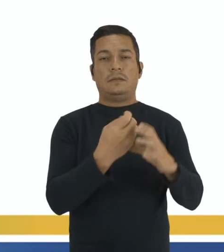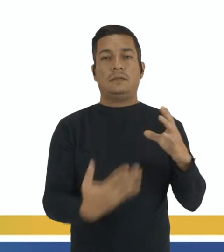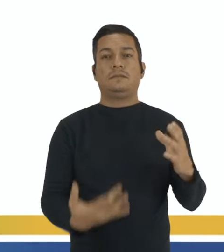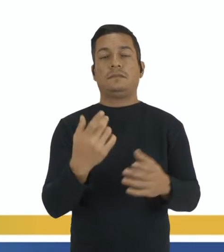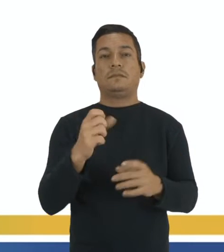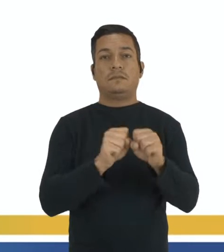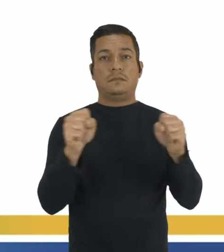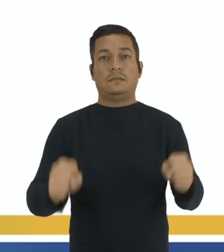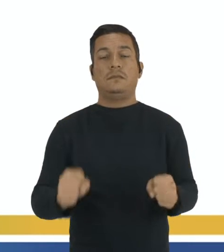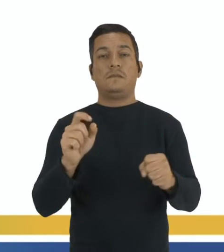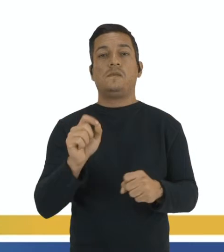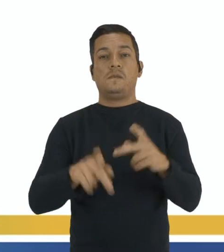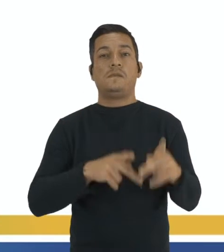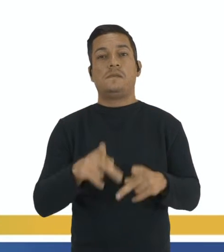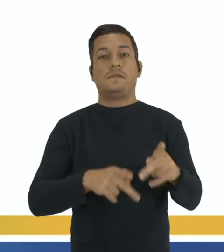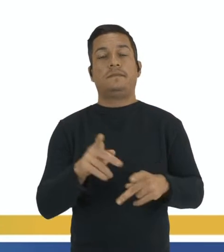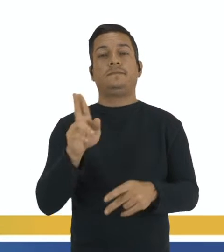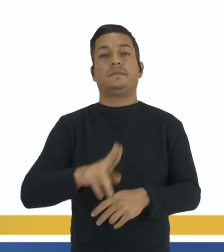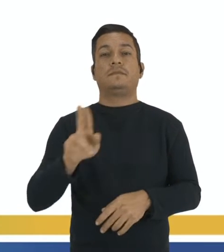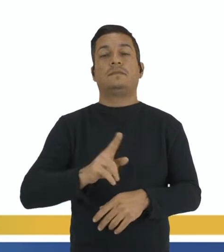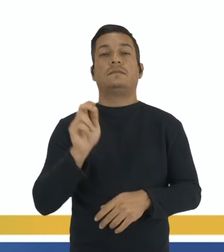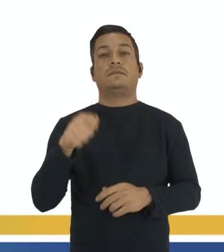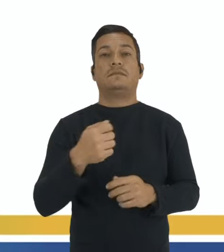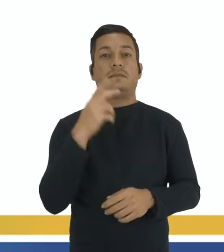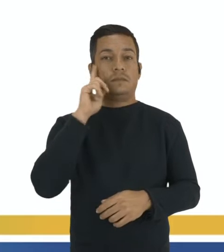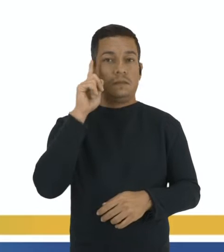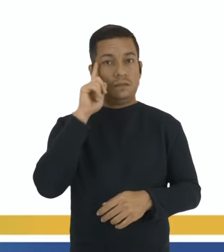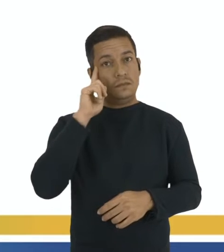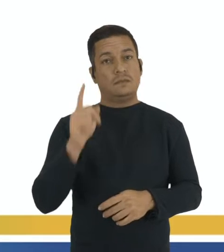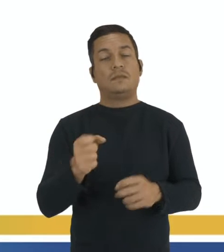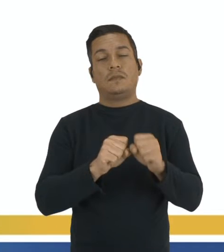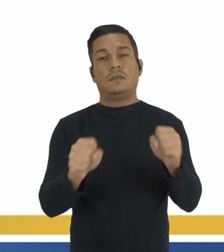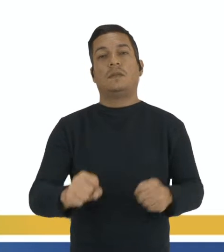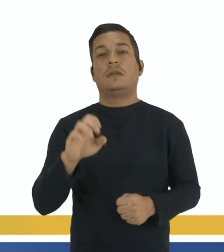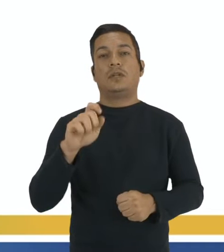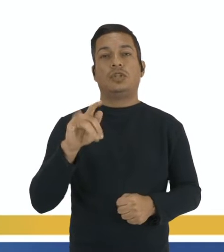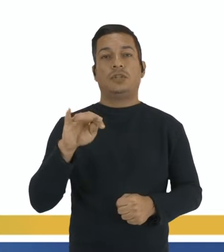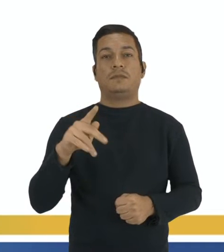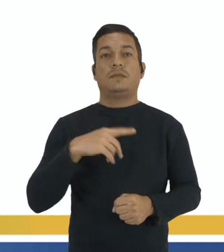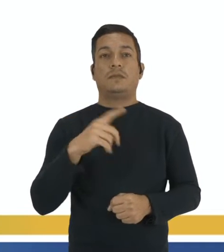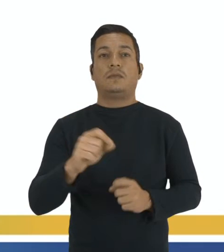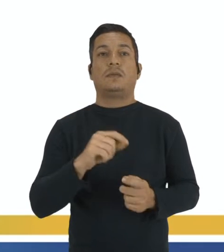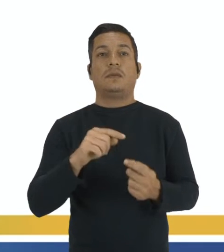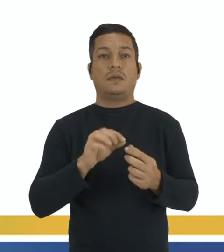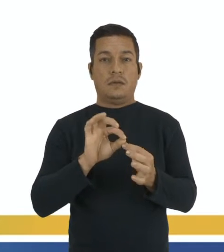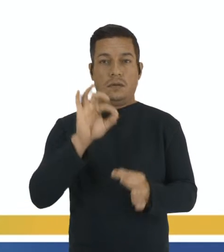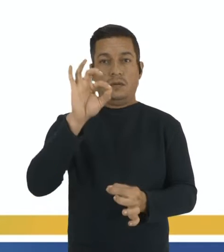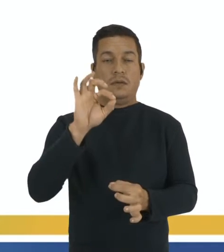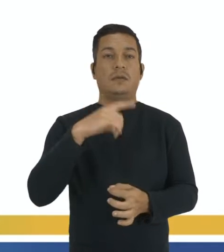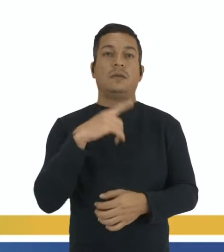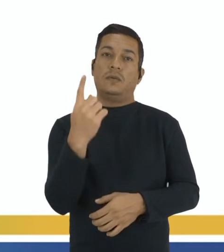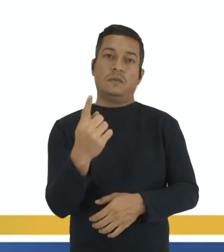cada sistema é esse. Cada povo utilizava símbolos do dia a dia. Então, no sistema egípcio, nós temos o quê? Um bastão corresponde a